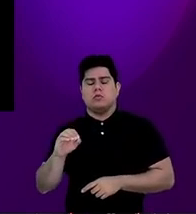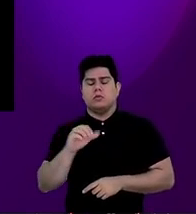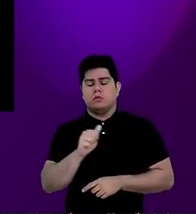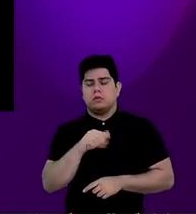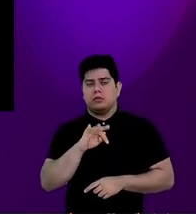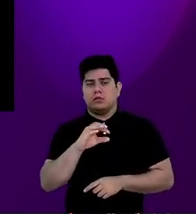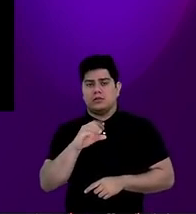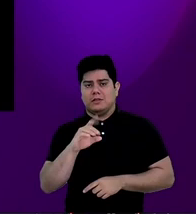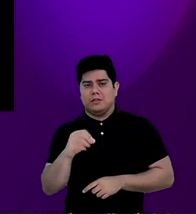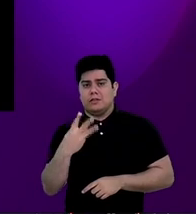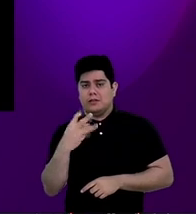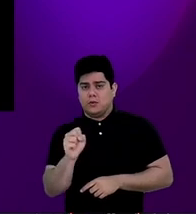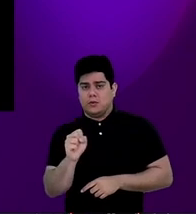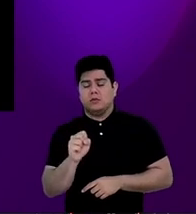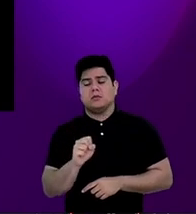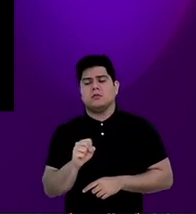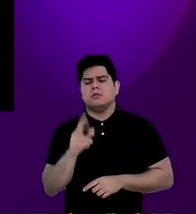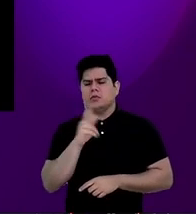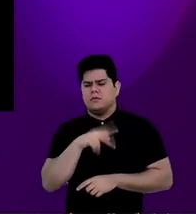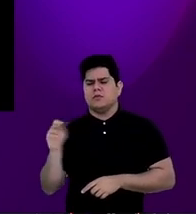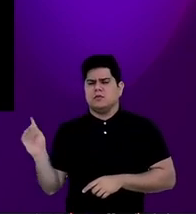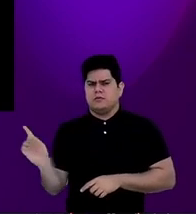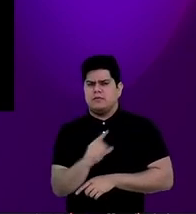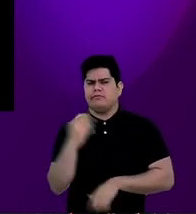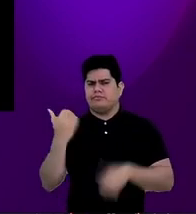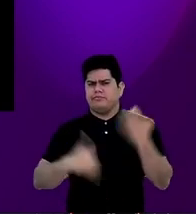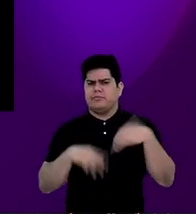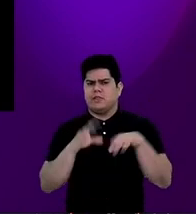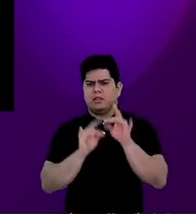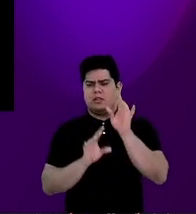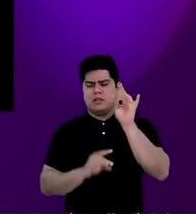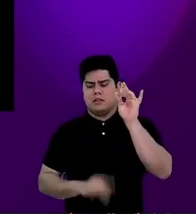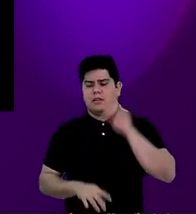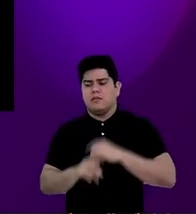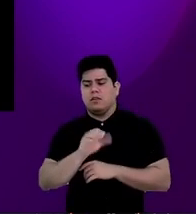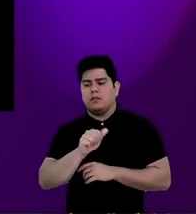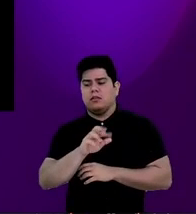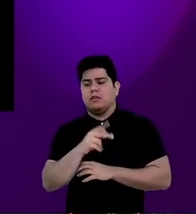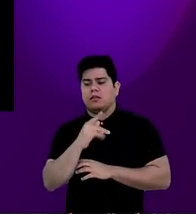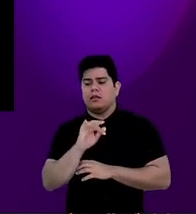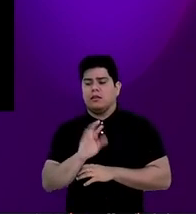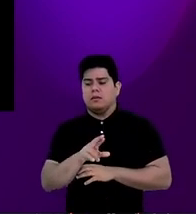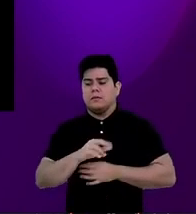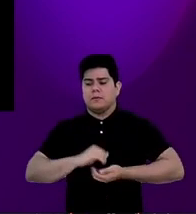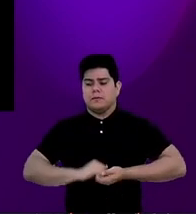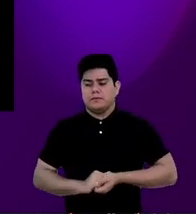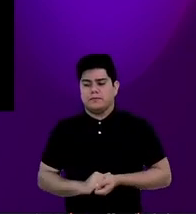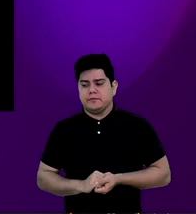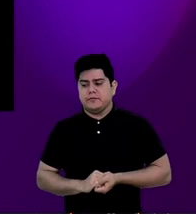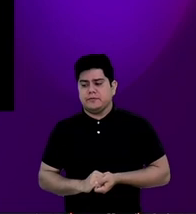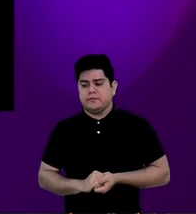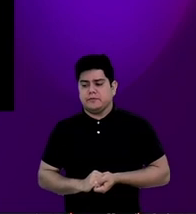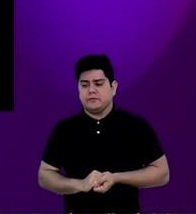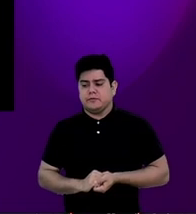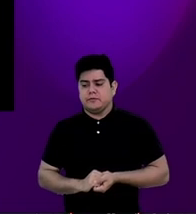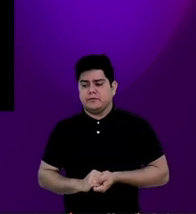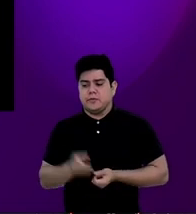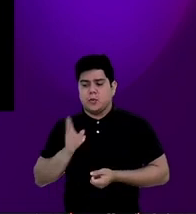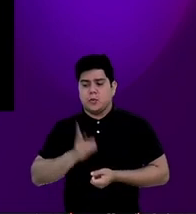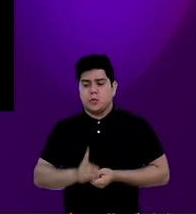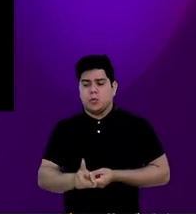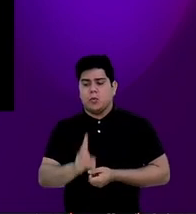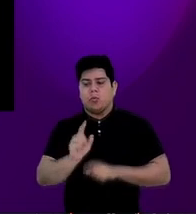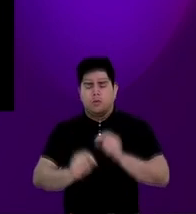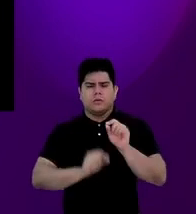Luciano Costa vai detalhar bastante o tratamento com o CAR-T para mieloma. Seguindo aqui, esses foram, então, só